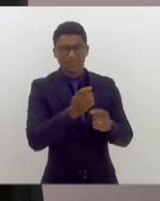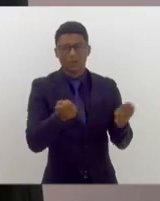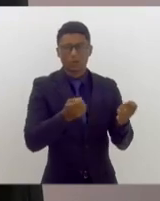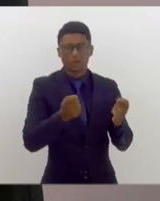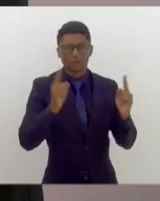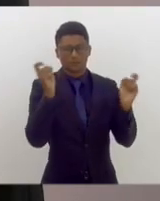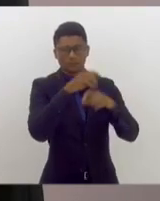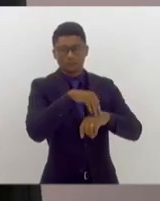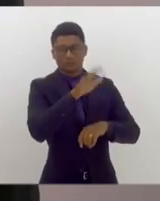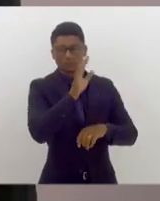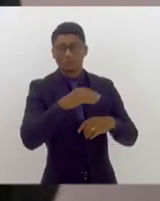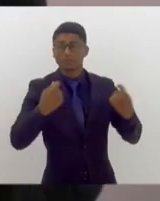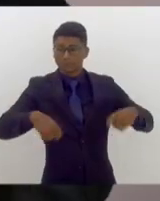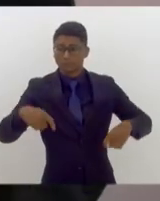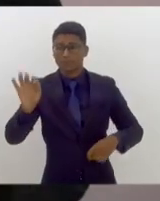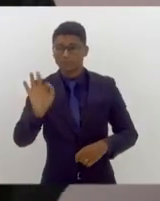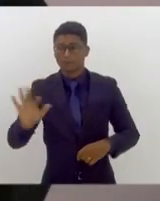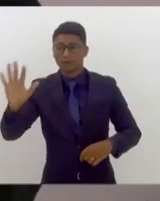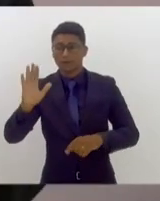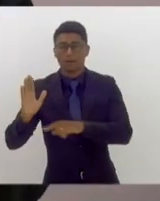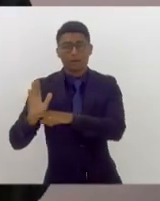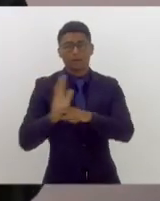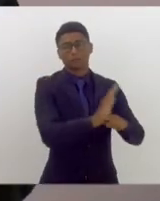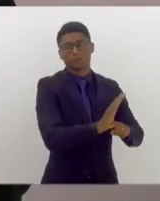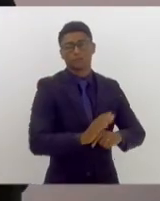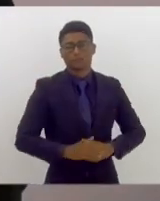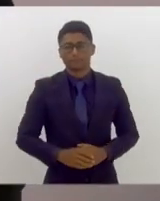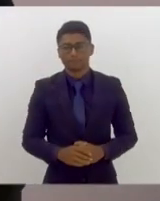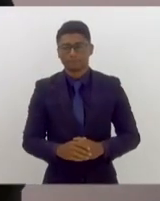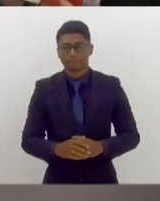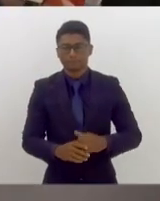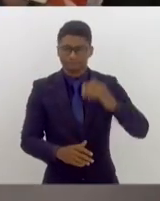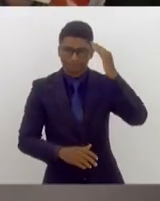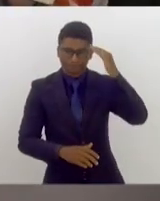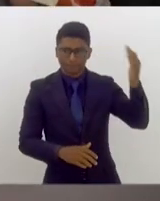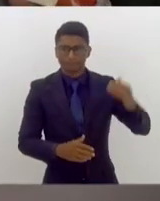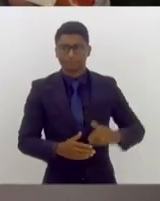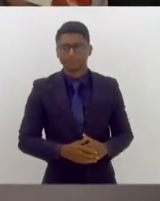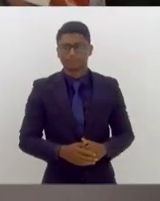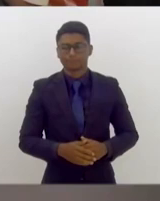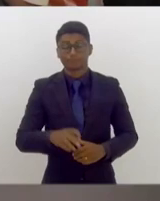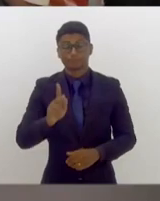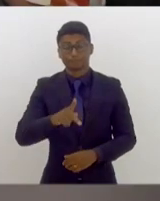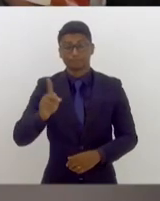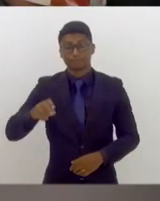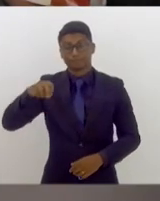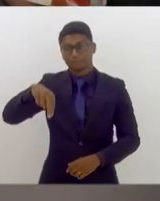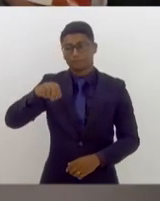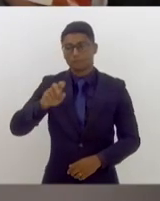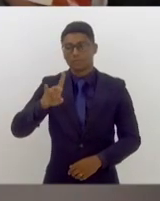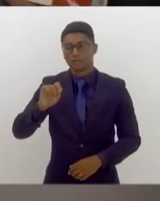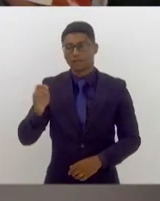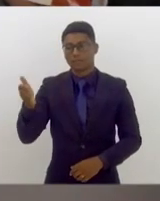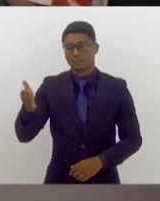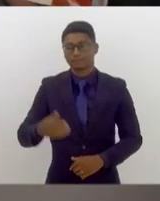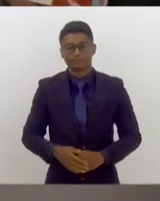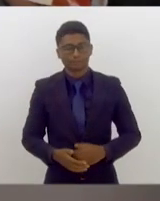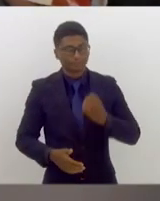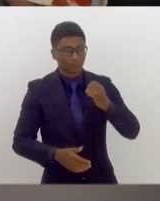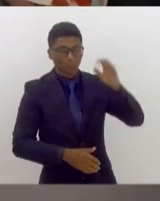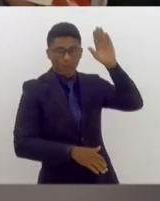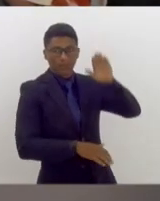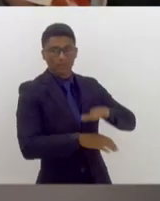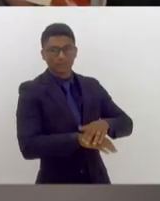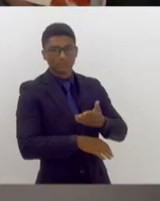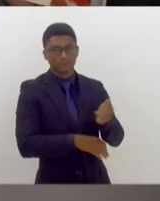está um debate em aberto. Obrigado, deputado Valdec. Então, a palavra a professora Nádia. Boa tarde a todos, boa tarde aos